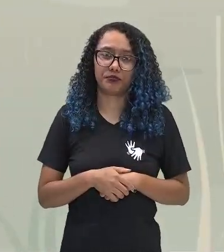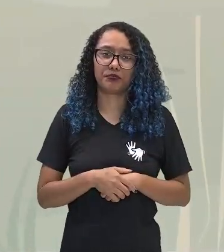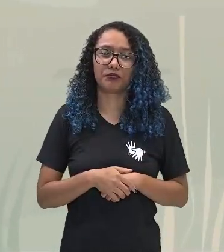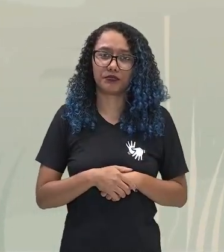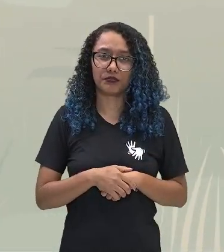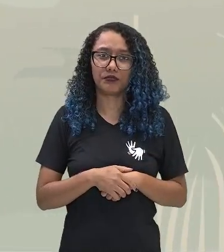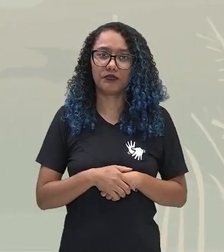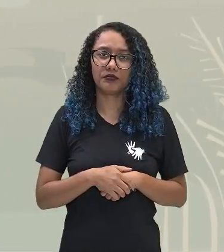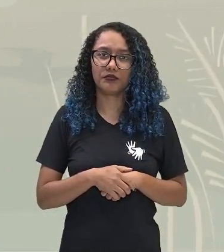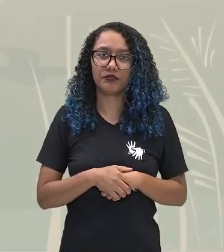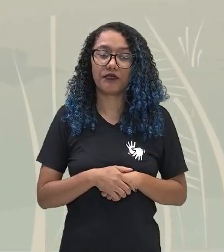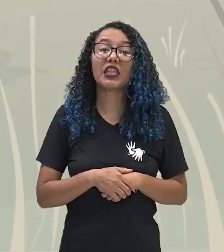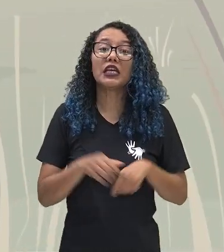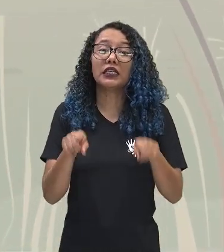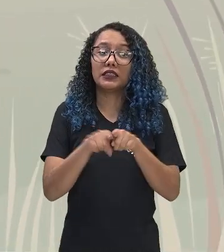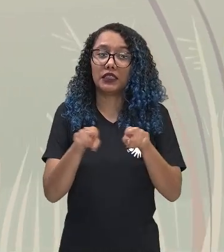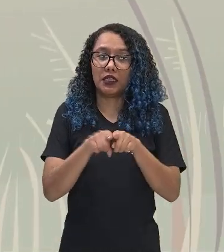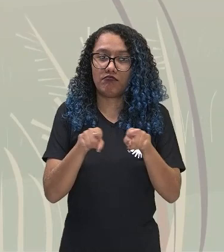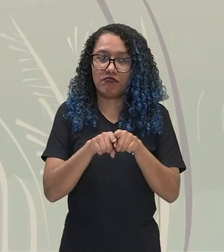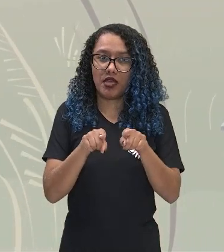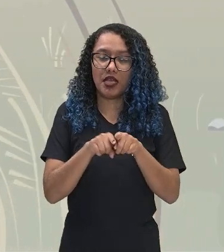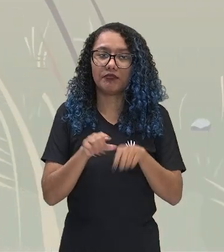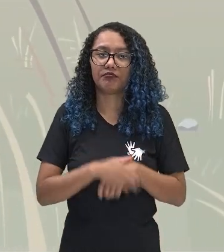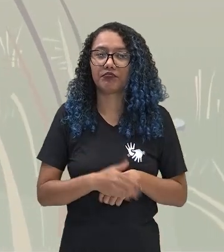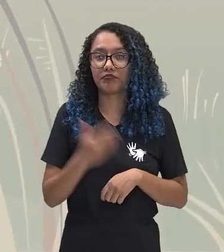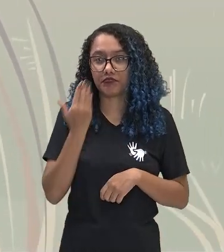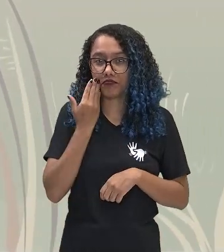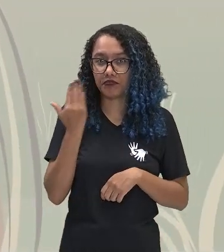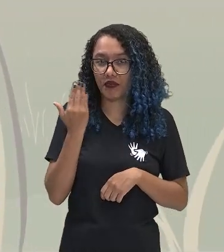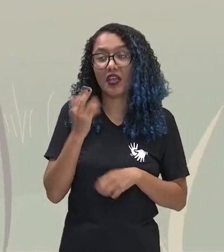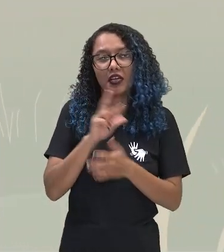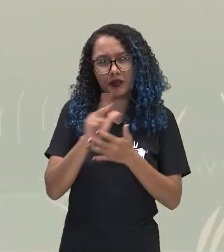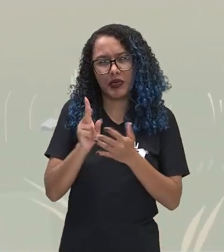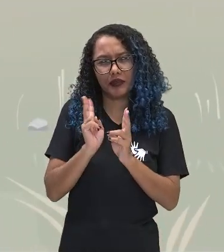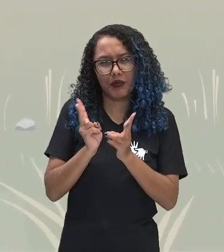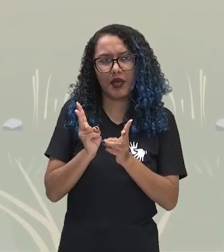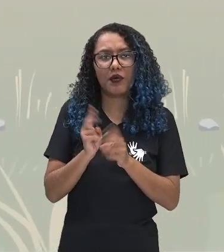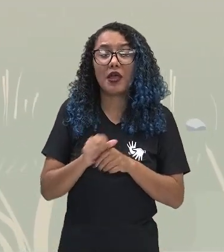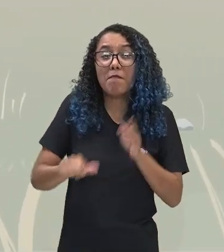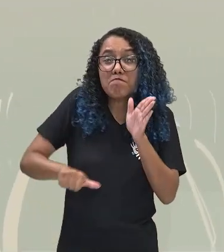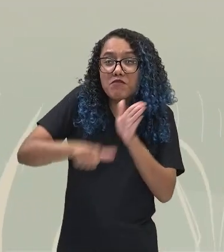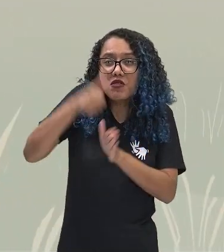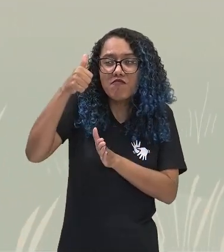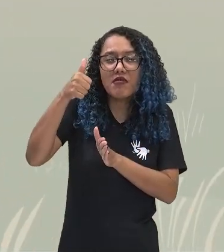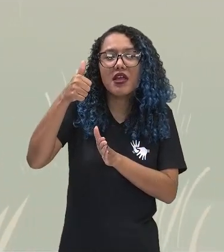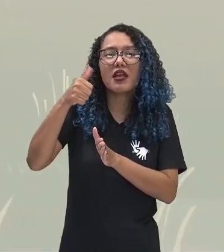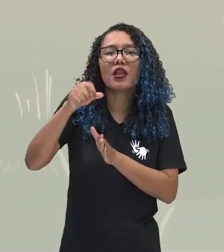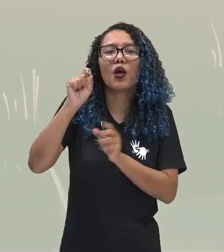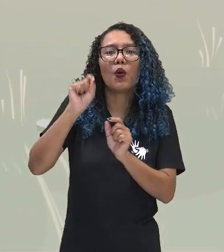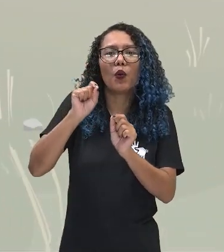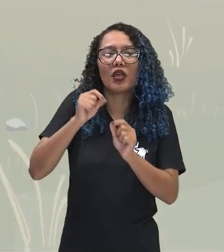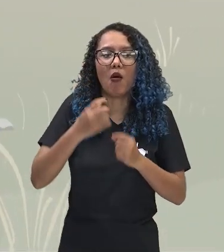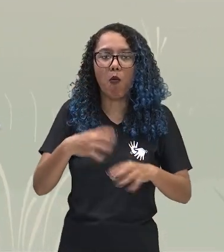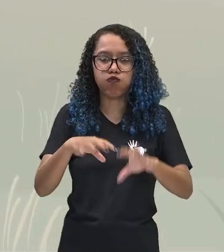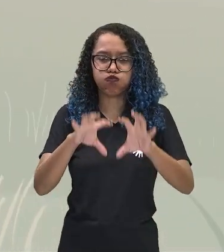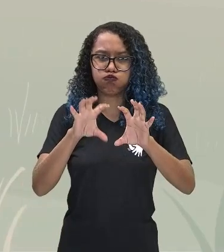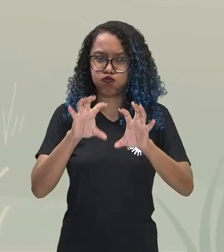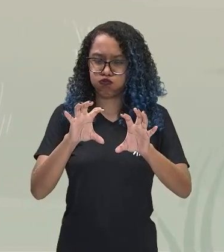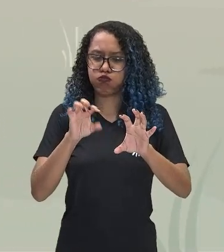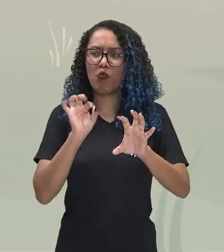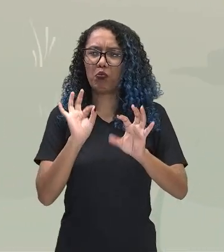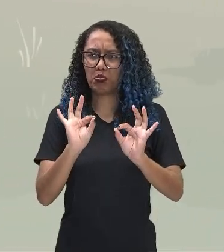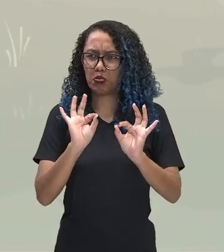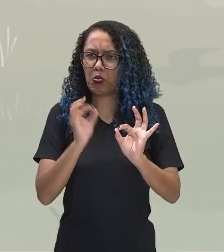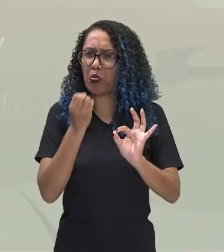velocidade Além disso O homoerectus foi a primeira espécie de nosso gênero a possuir nádegas proeminentes